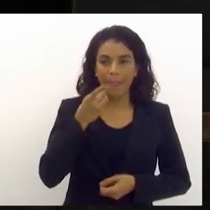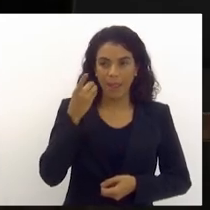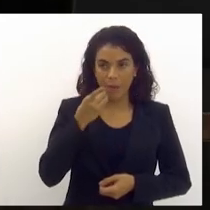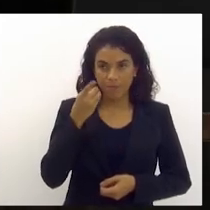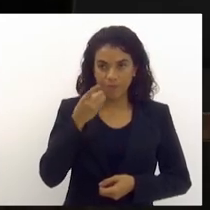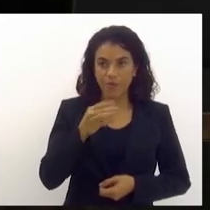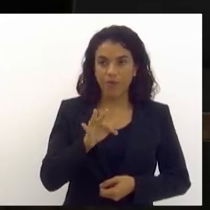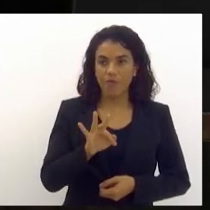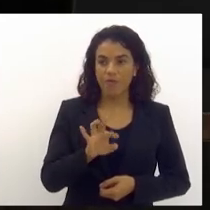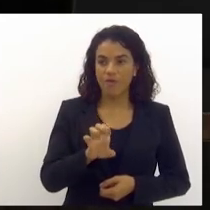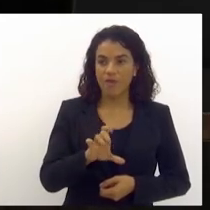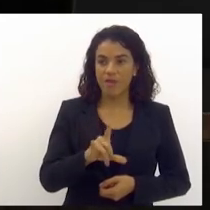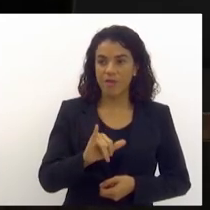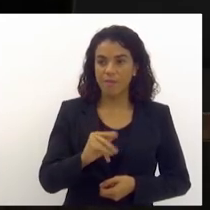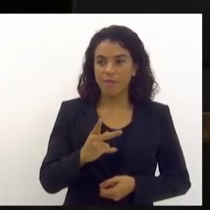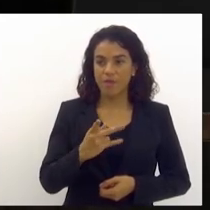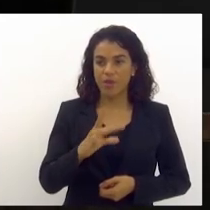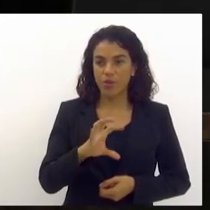deputado Felipinho Raves,